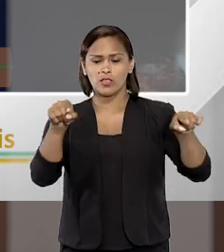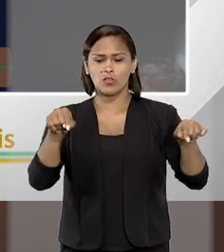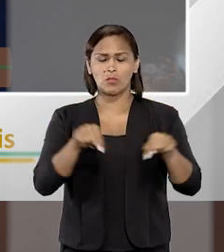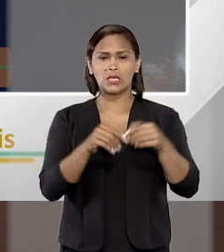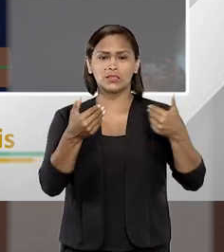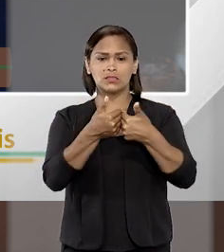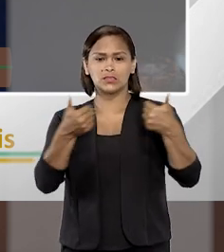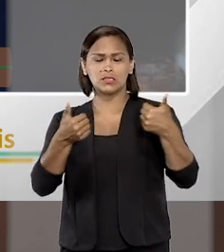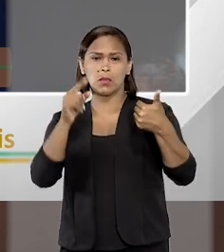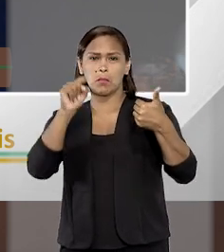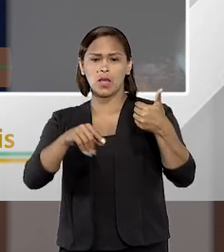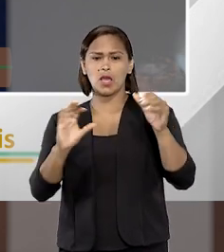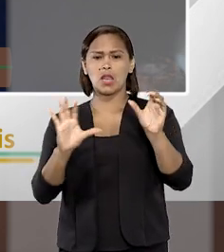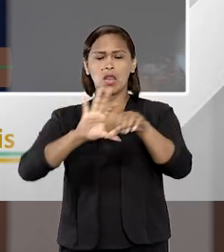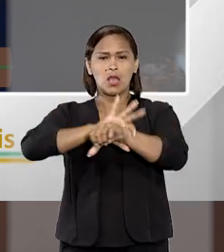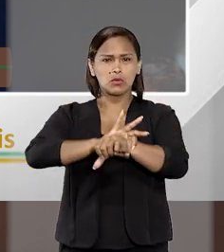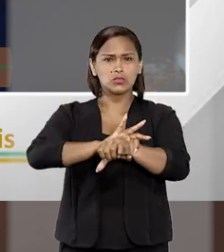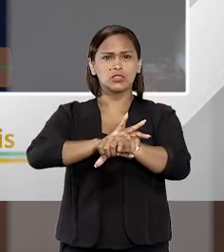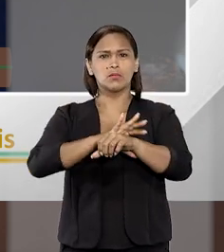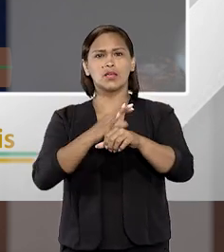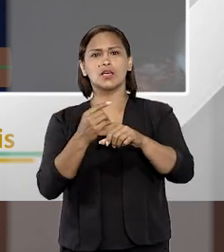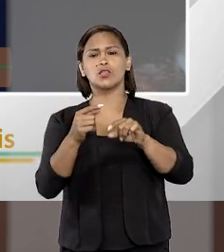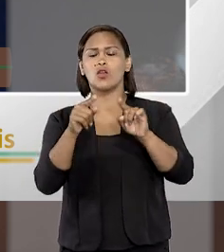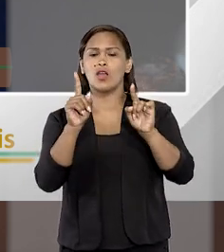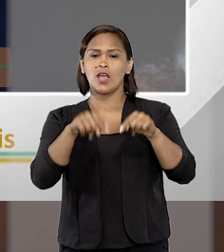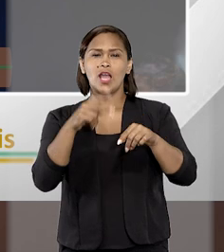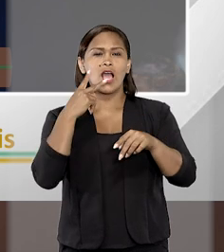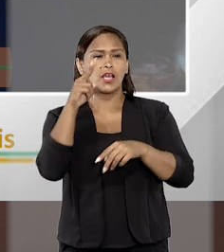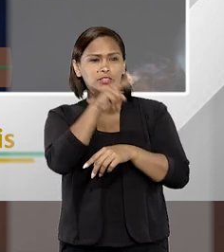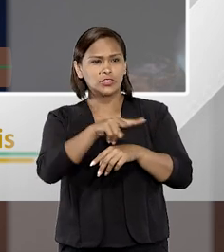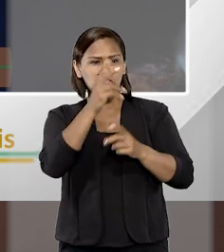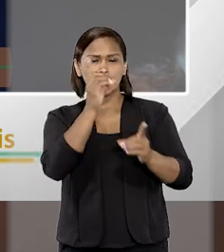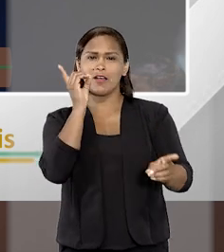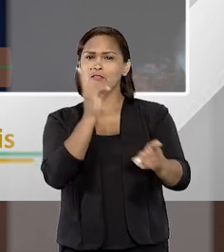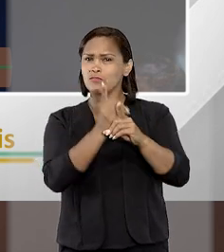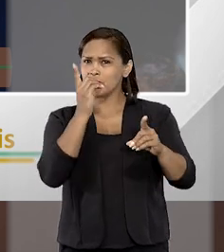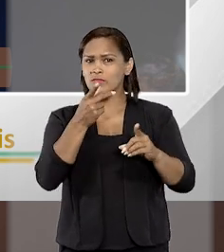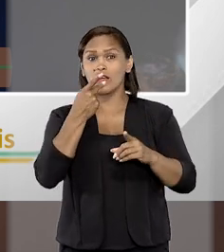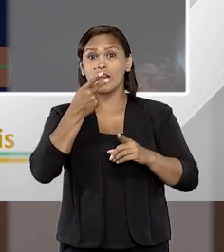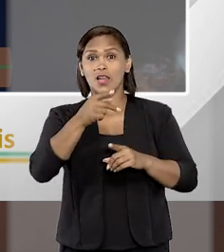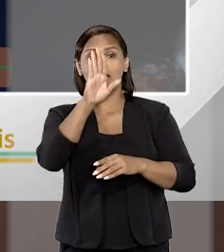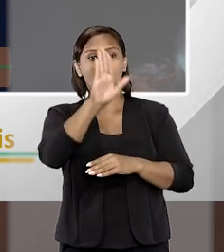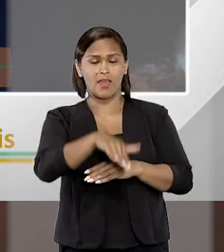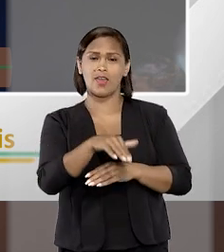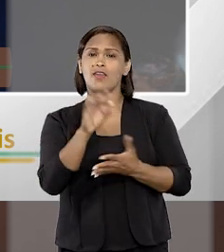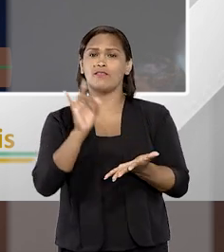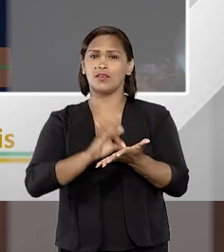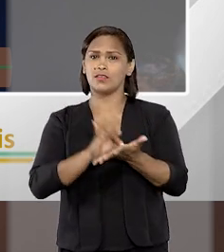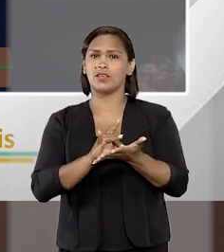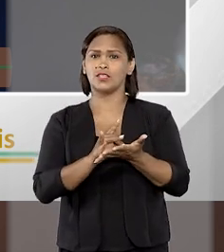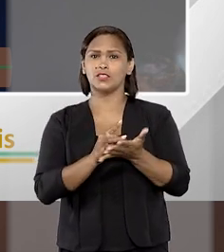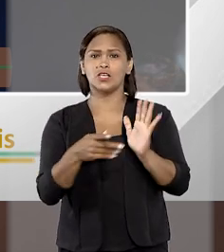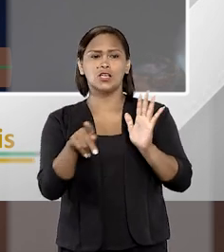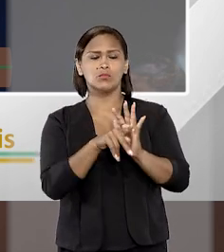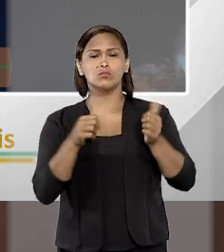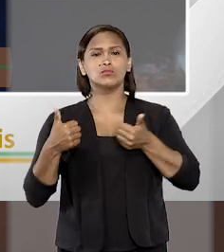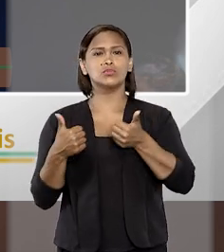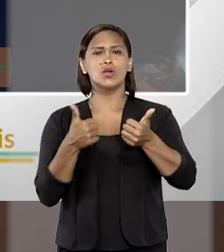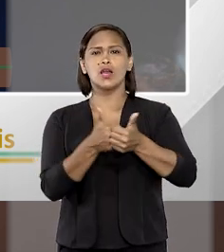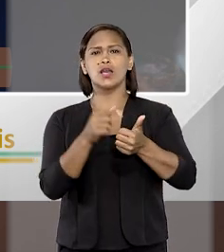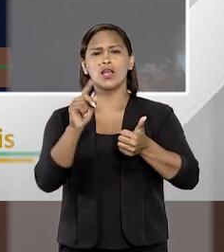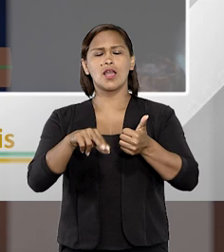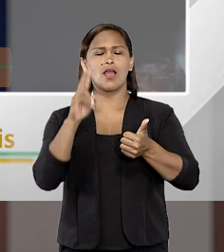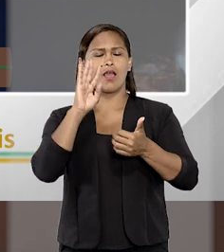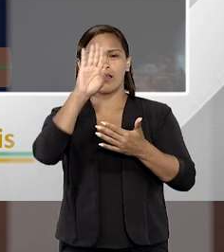separada Algemado e portanto já ou reconhece né assim quase induzida